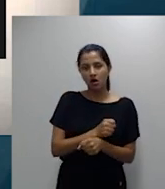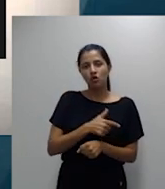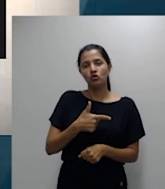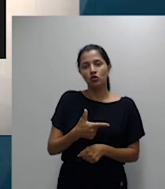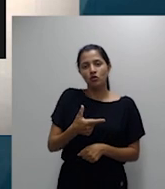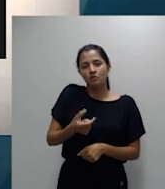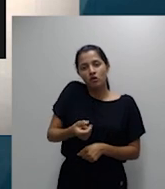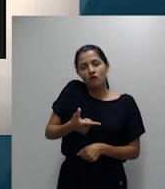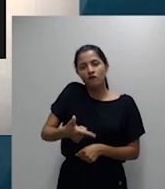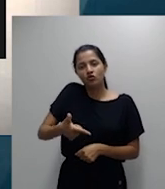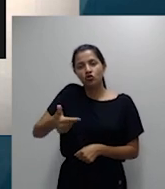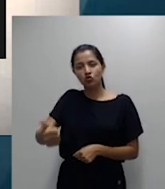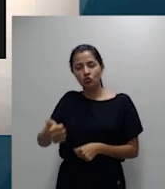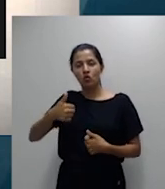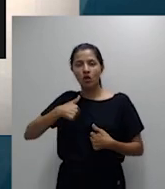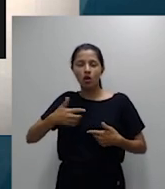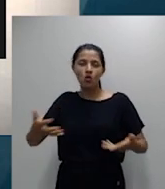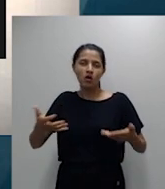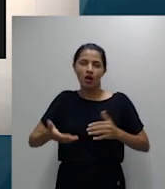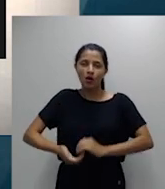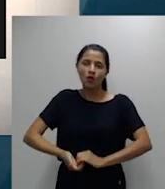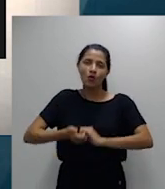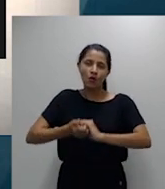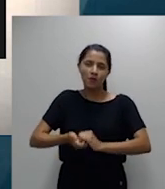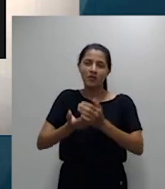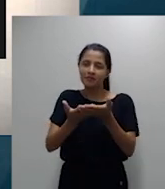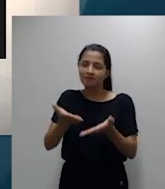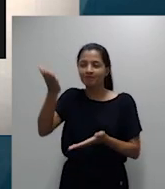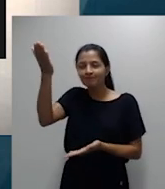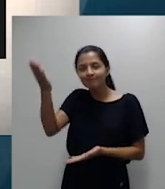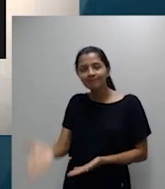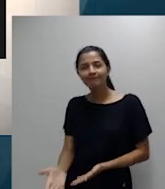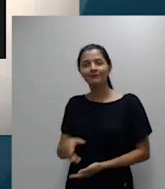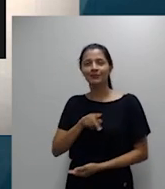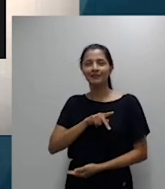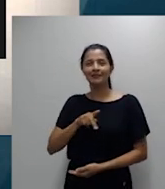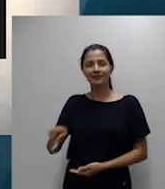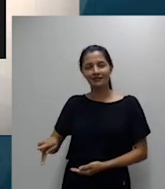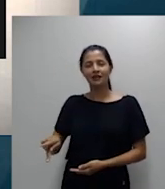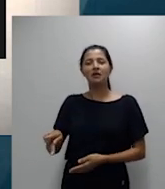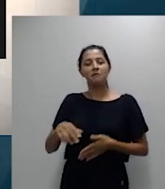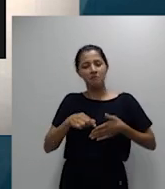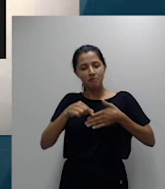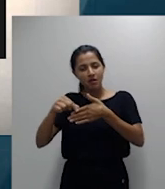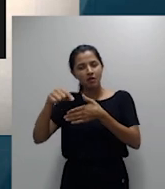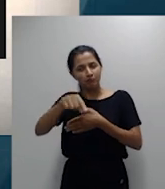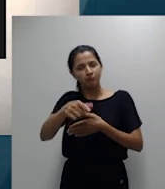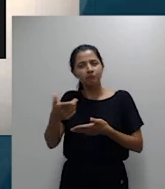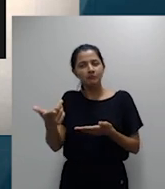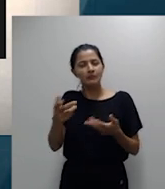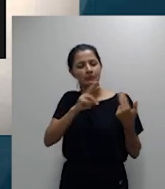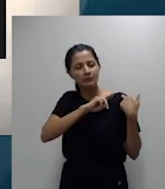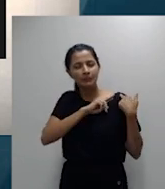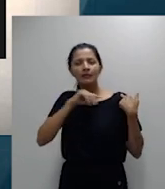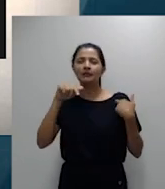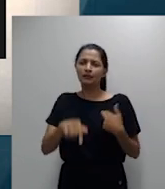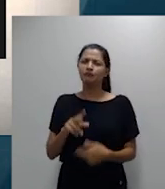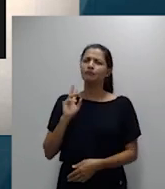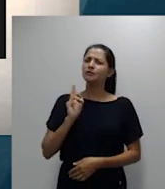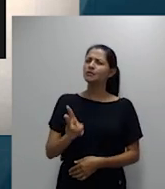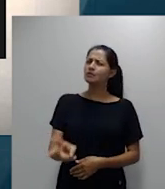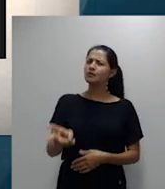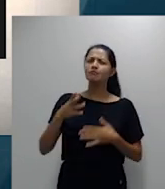eu gostaria de cumprimentar a vossa excelência pela condição sempre sempre